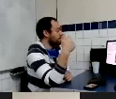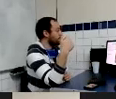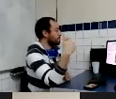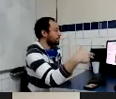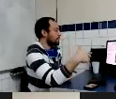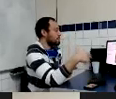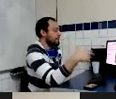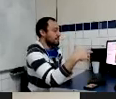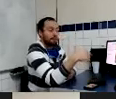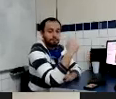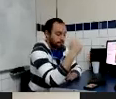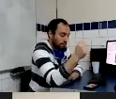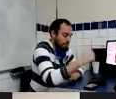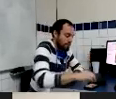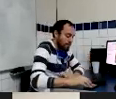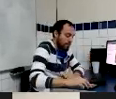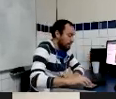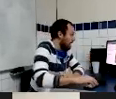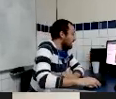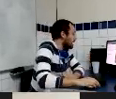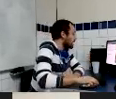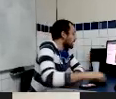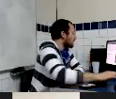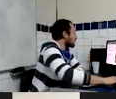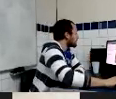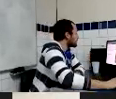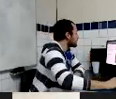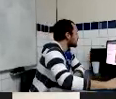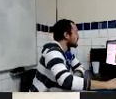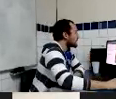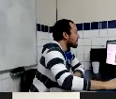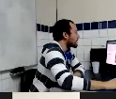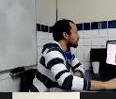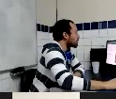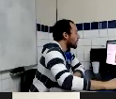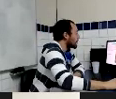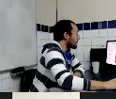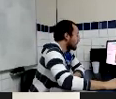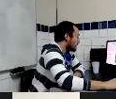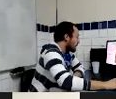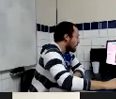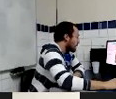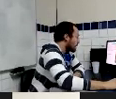Turma, a gente precisa dar andamento, tá?